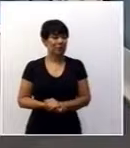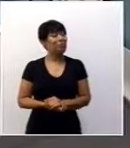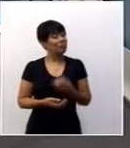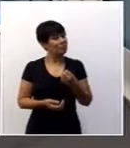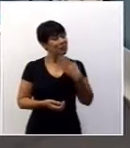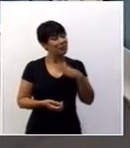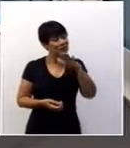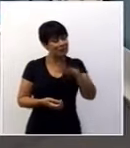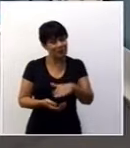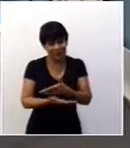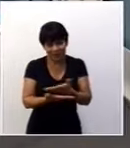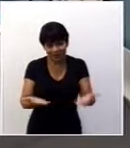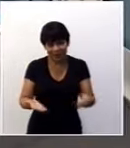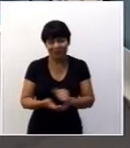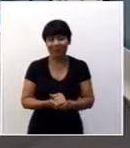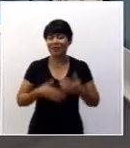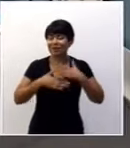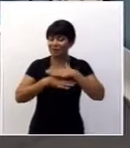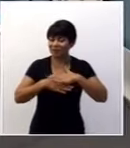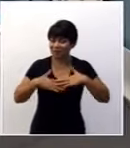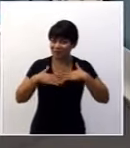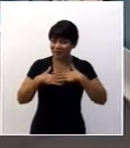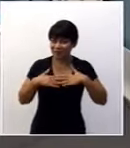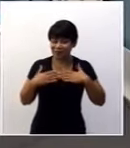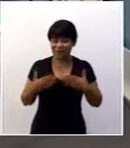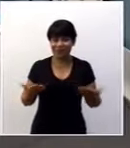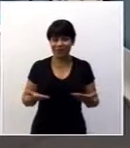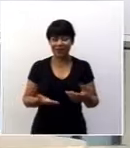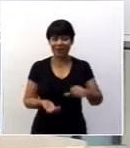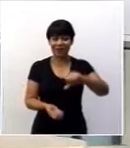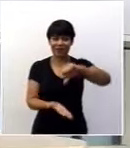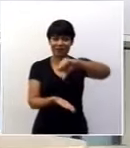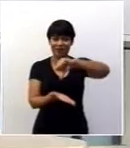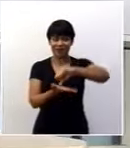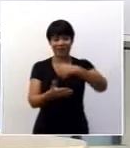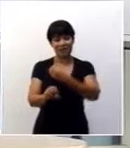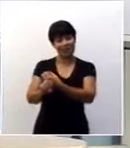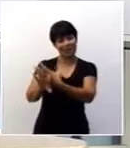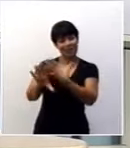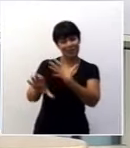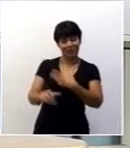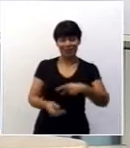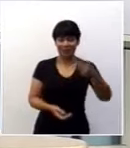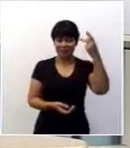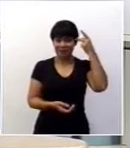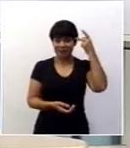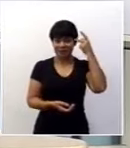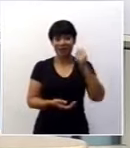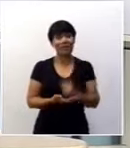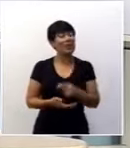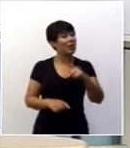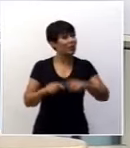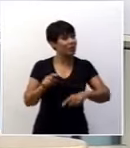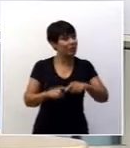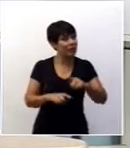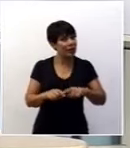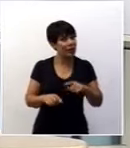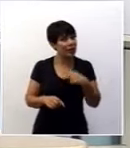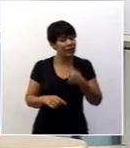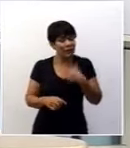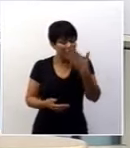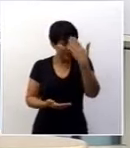Boa tarde a todos. É um prazer imenso estar aqui no Centro de Mídias, no estado de São Paulo. Uma ferramenta que a gente acredita que é